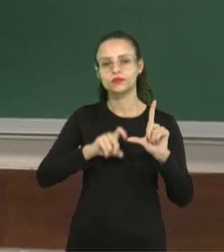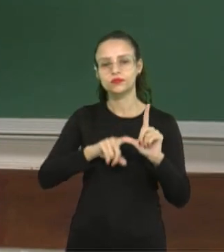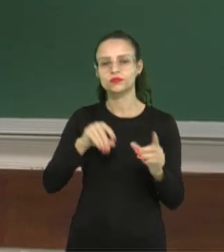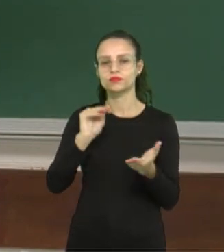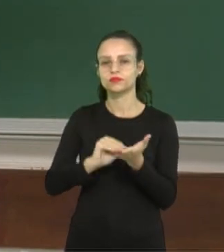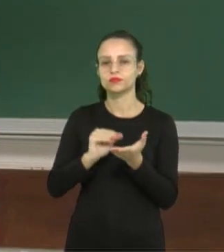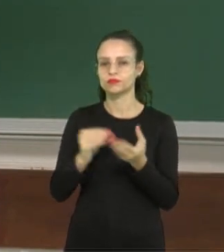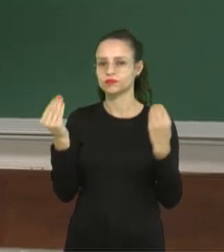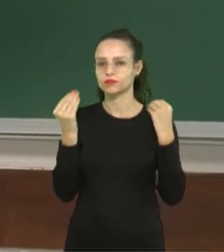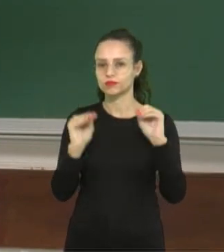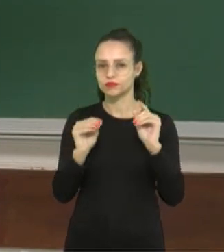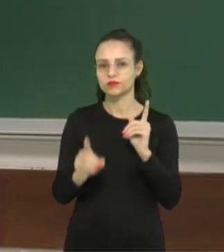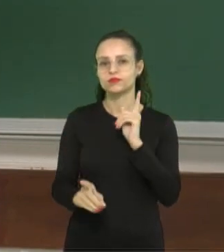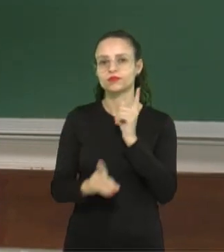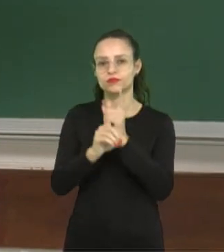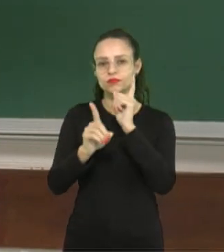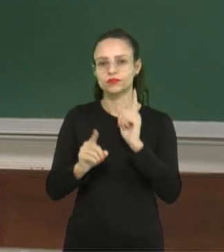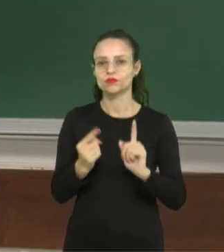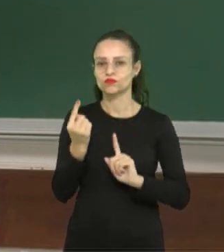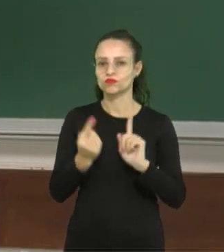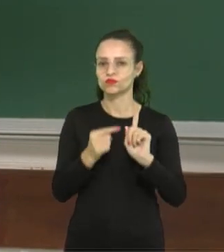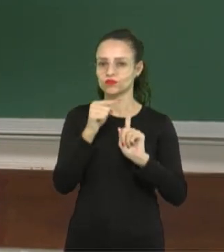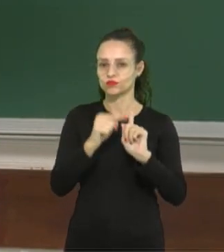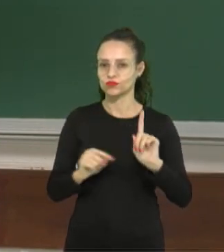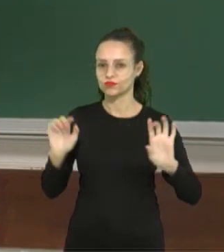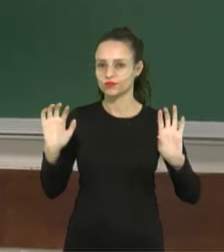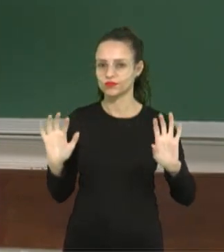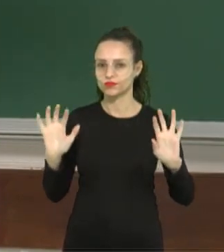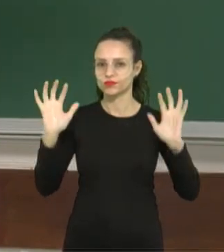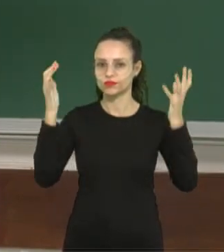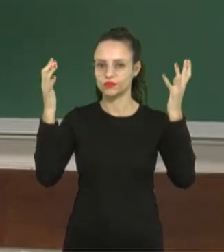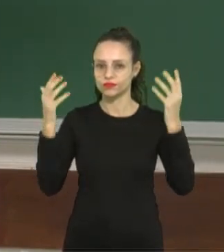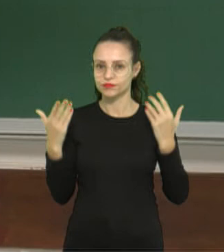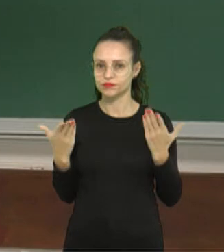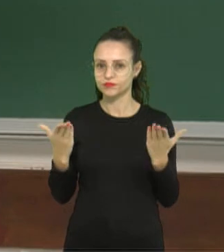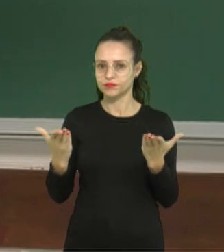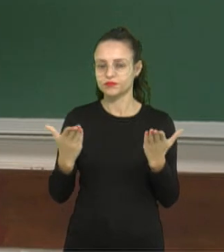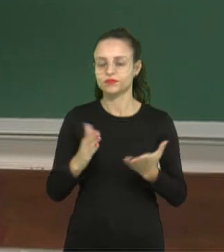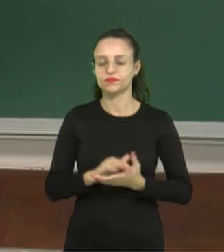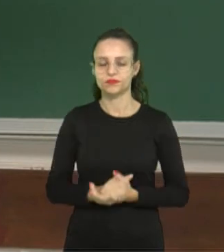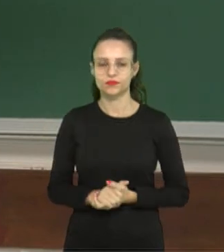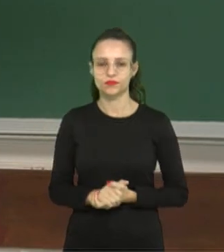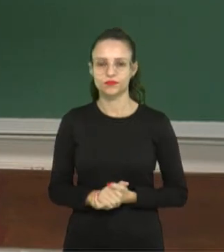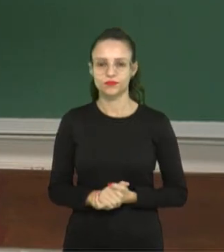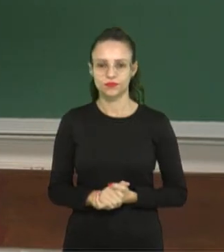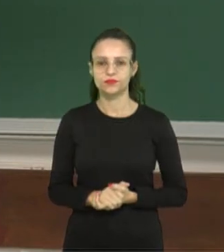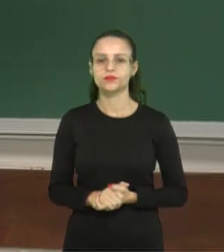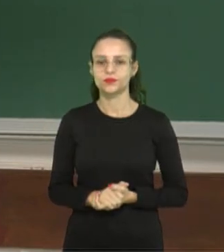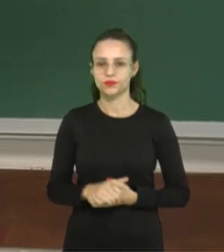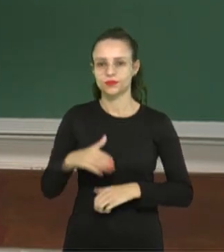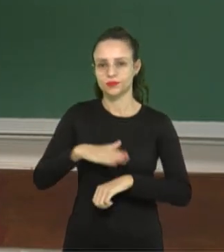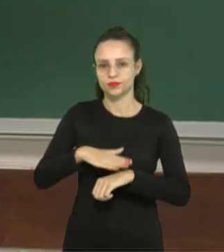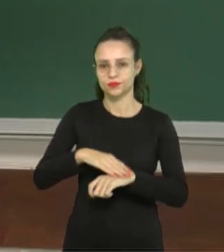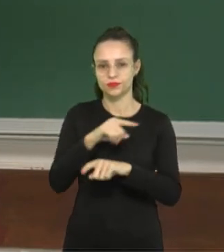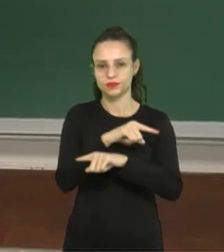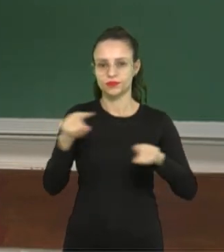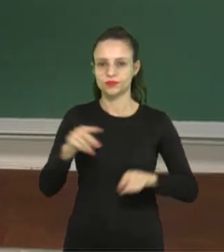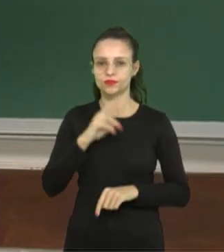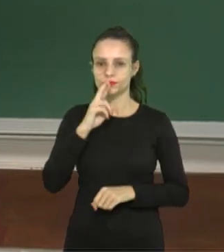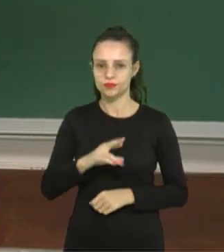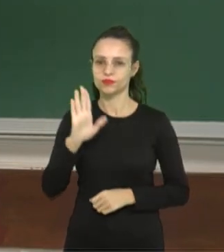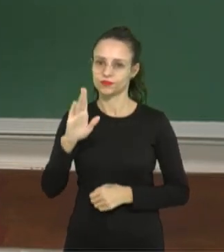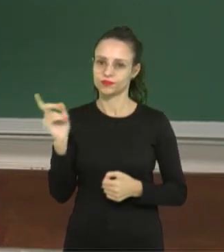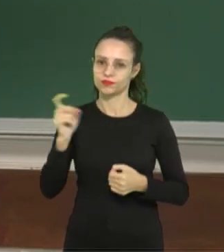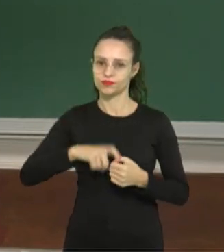você completar e descobrir a que tipo de celebração se refere. Bien? Um tempinho para você responder e